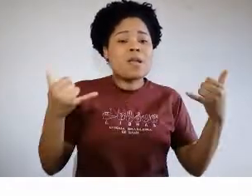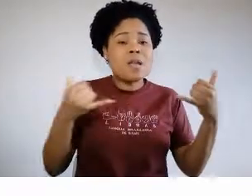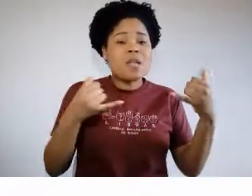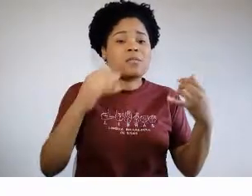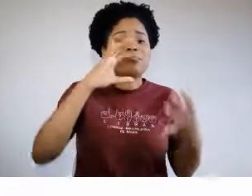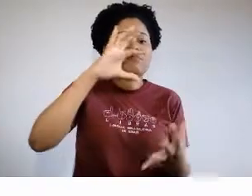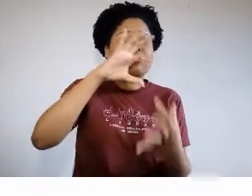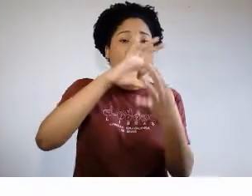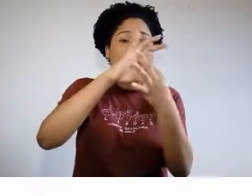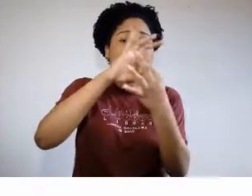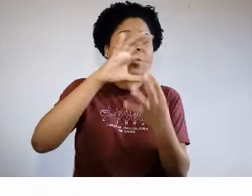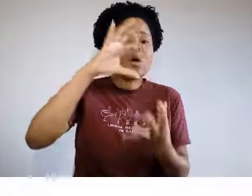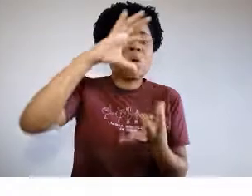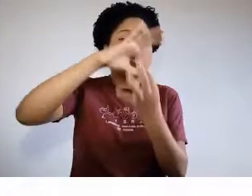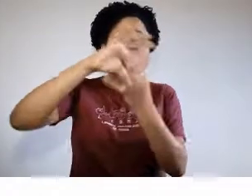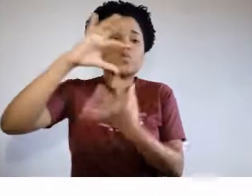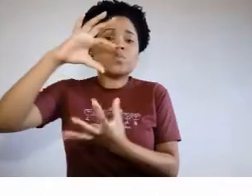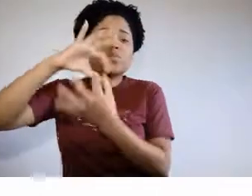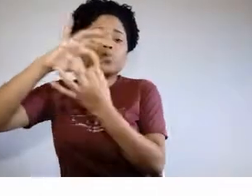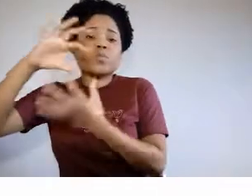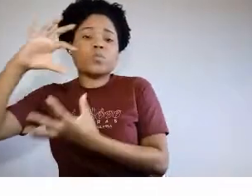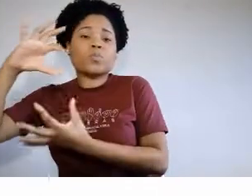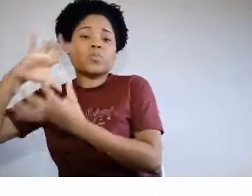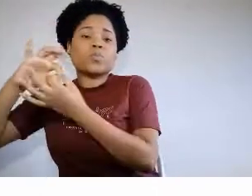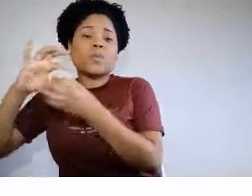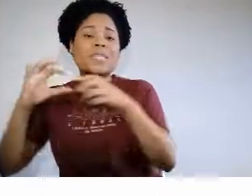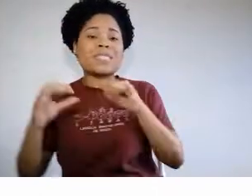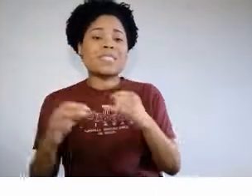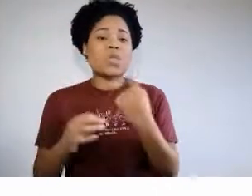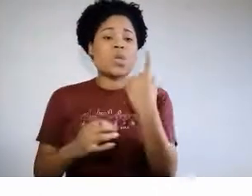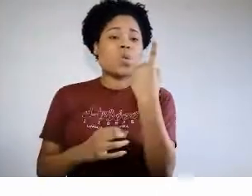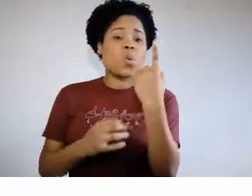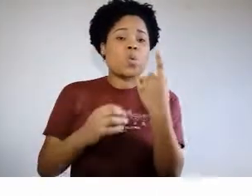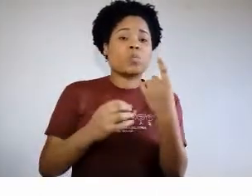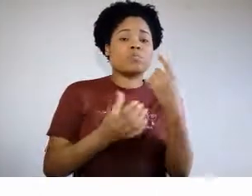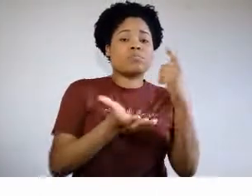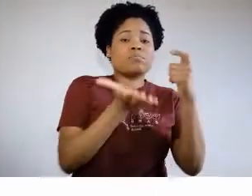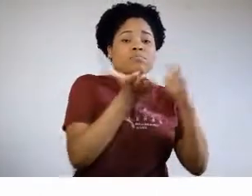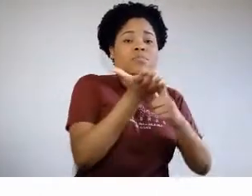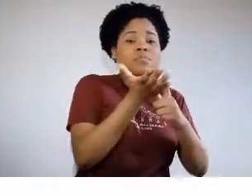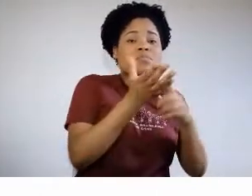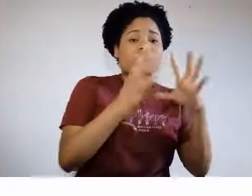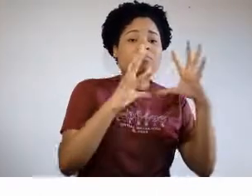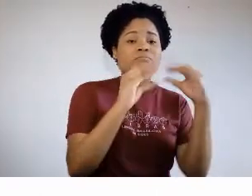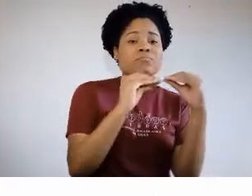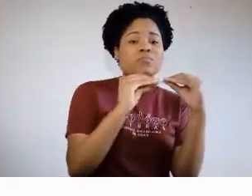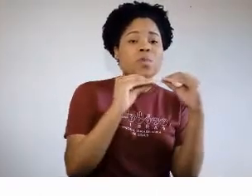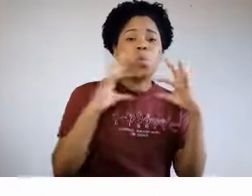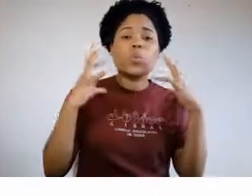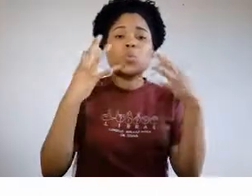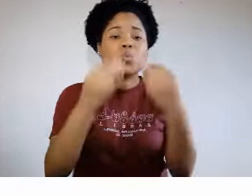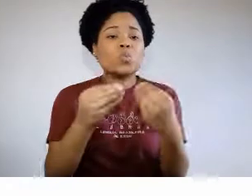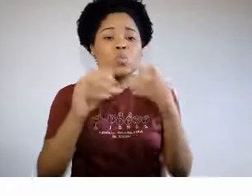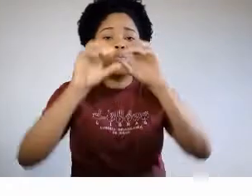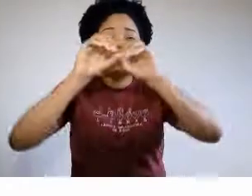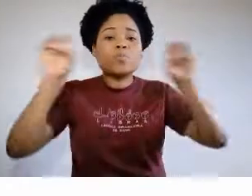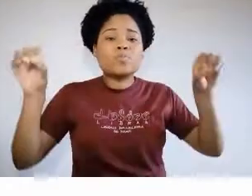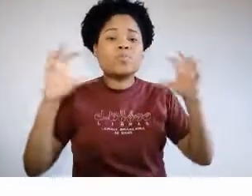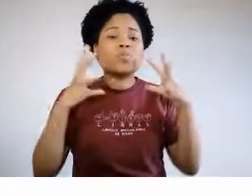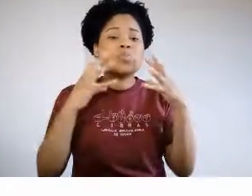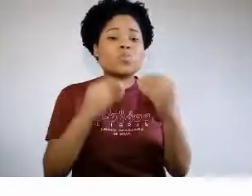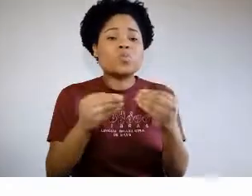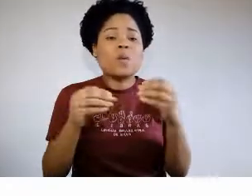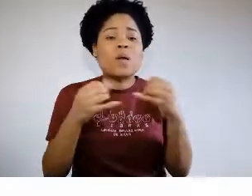estão com o equipamento conectado umas às outras. Se uma das placas, né, está desligada, toda a